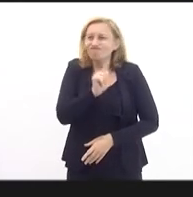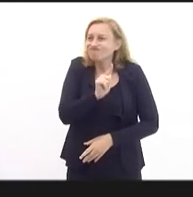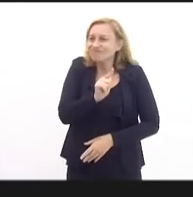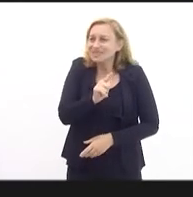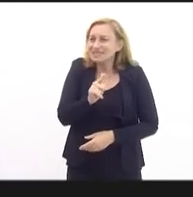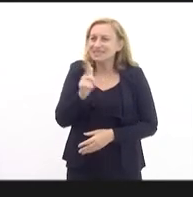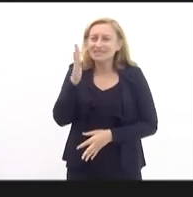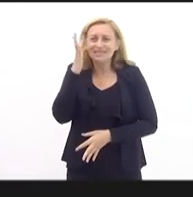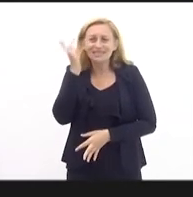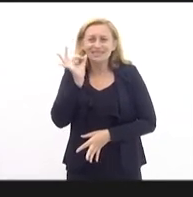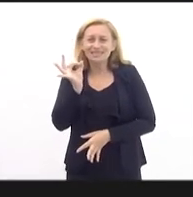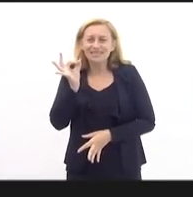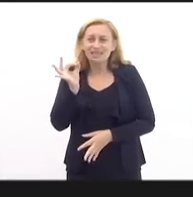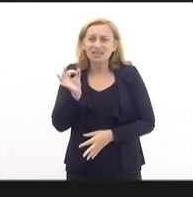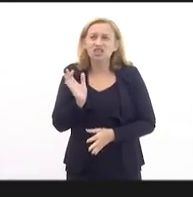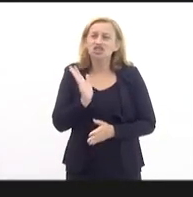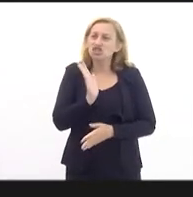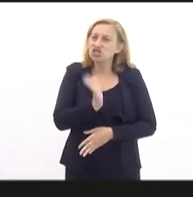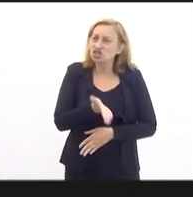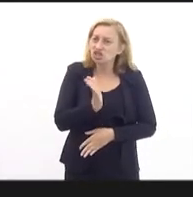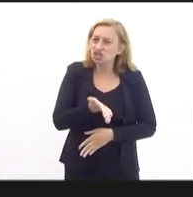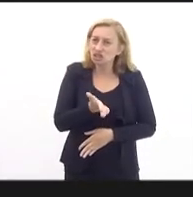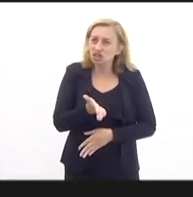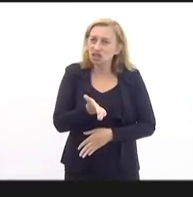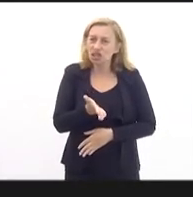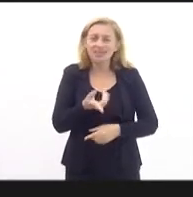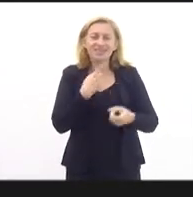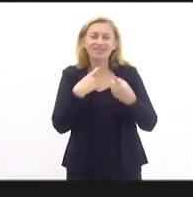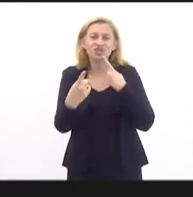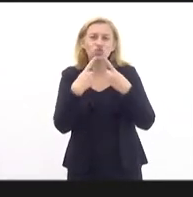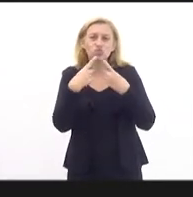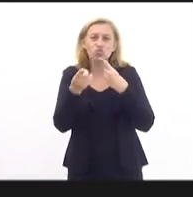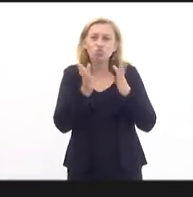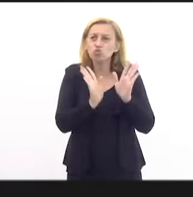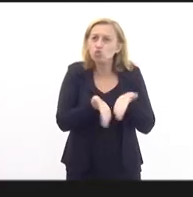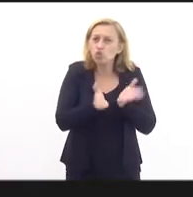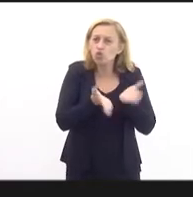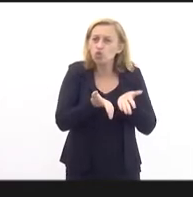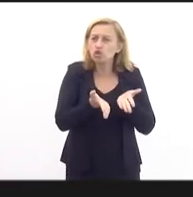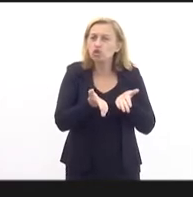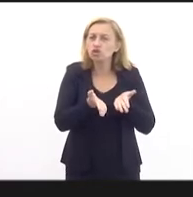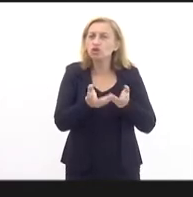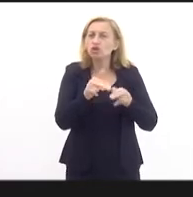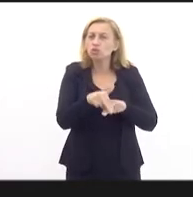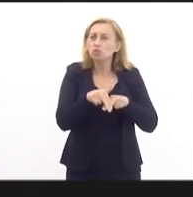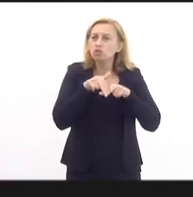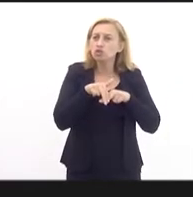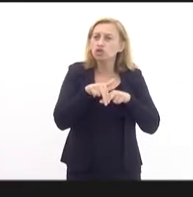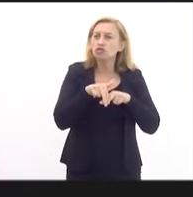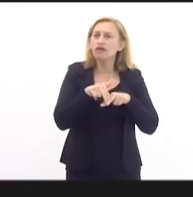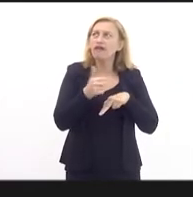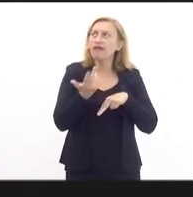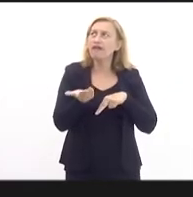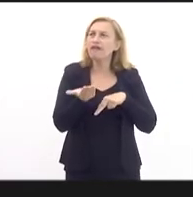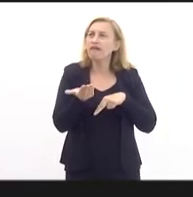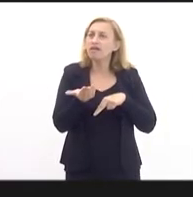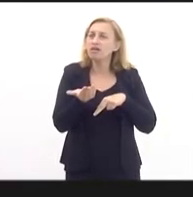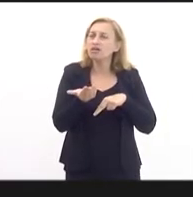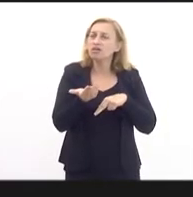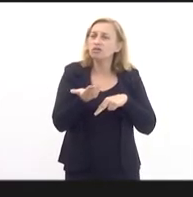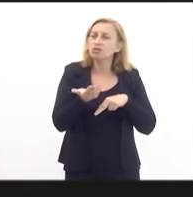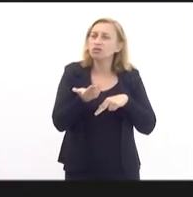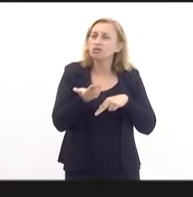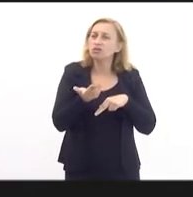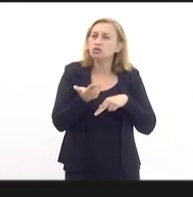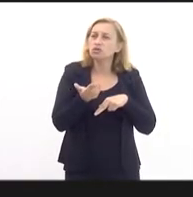entender, já que esta discussão hoje se dá em relação ao